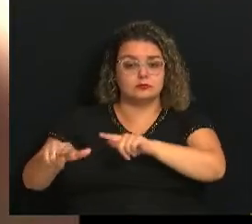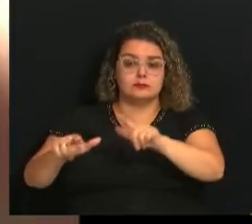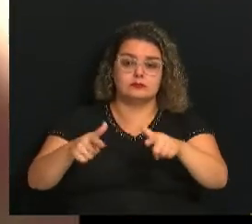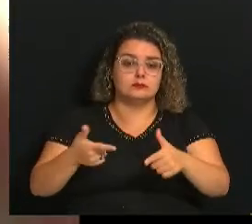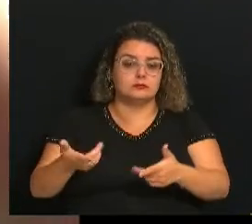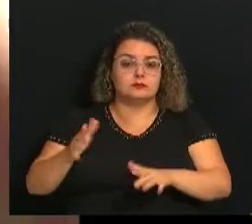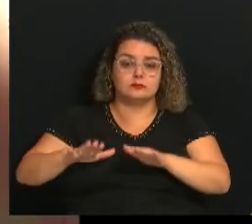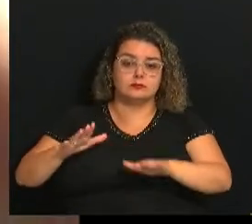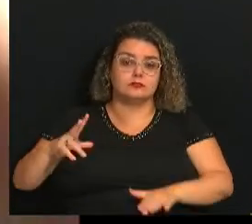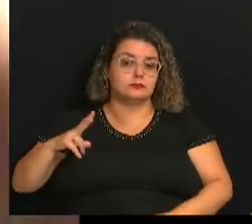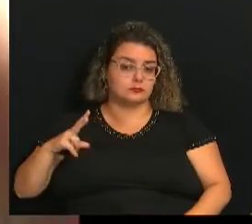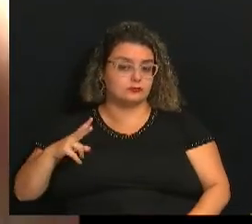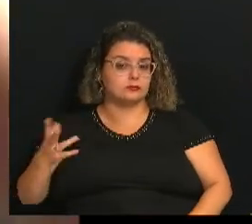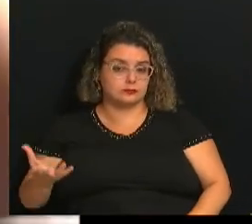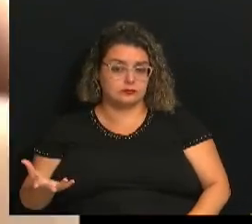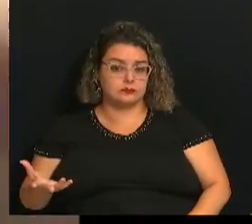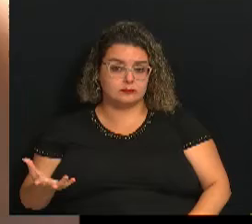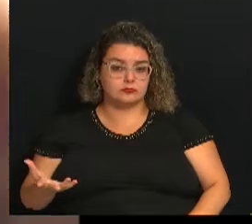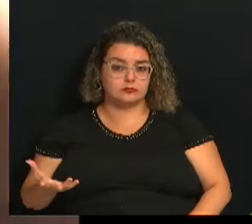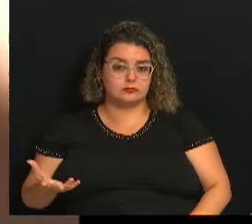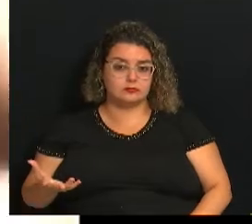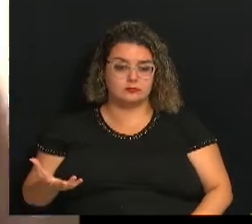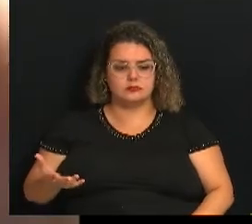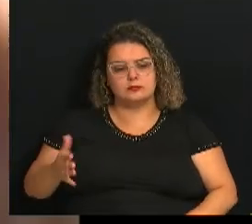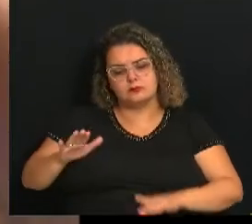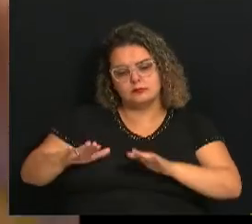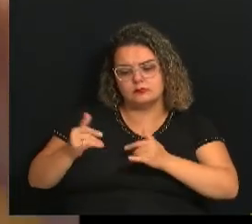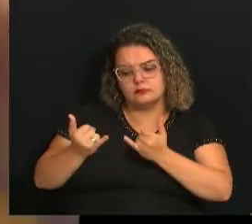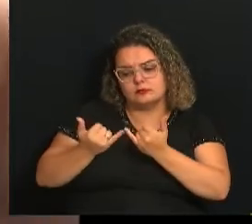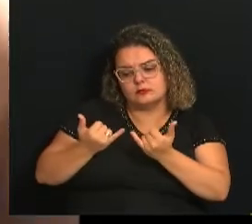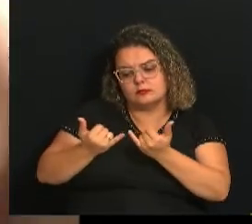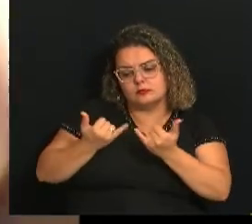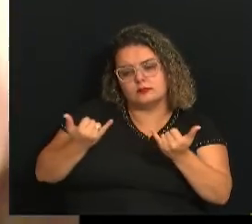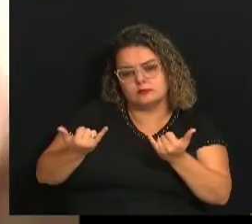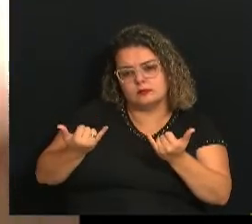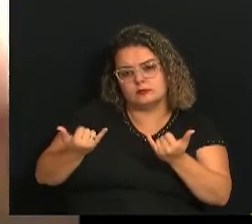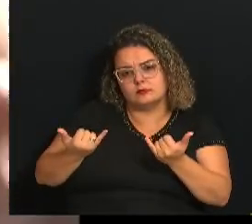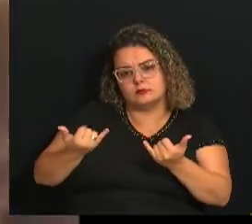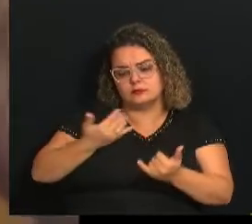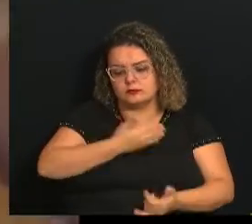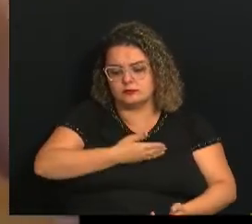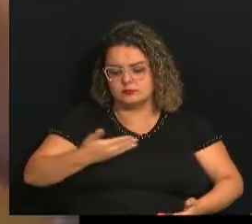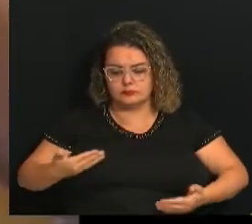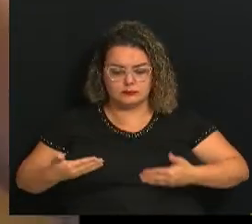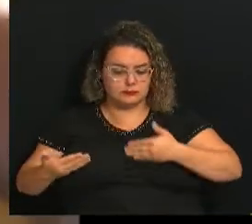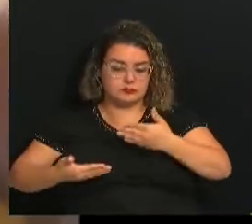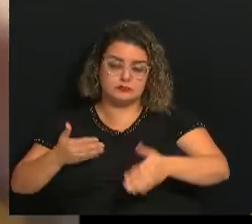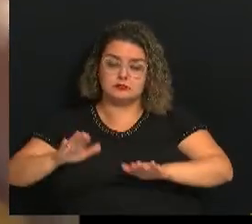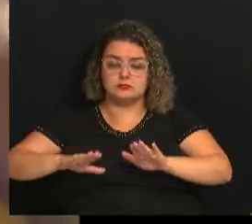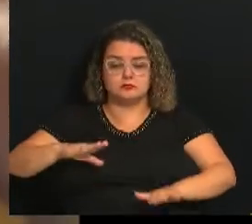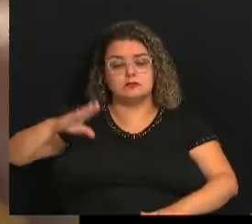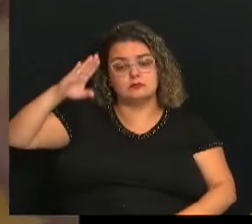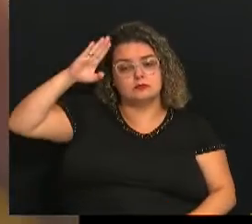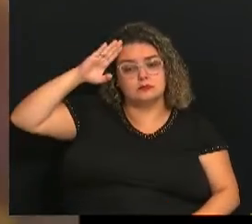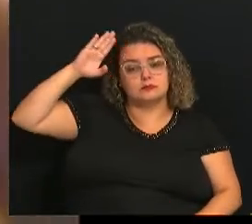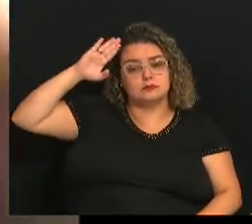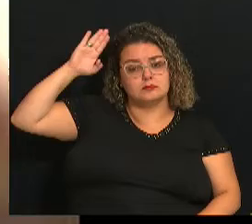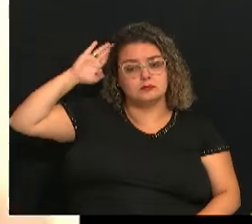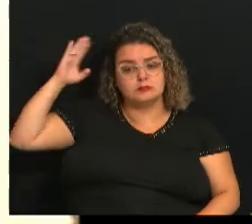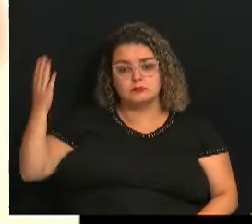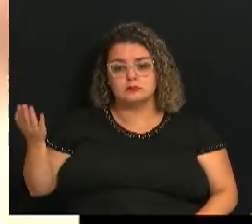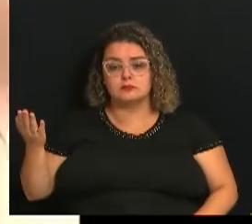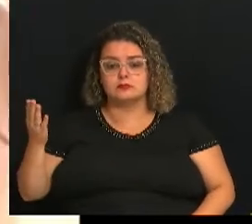alguns até próximos do funcionalismo público, também como acadêmico, ou